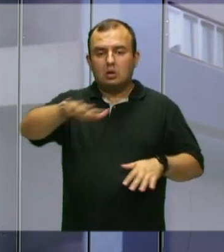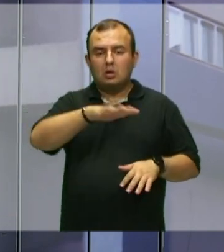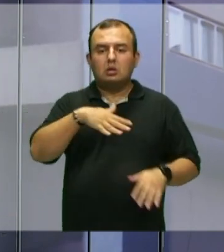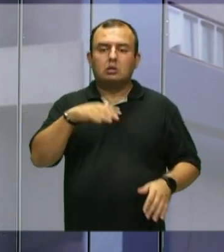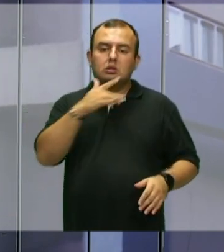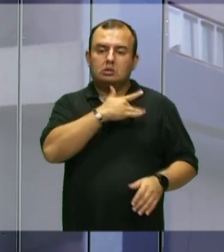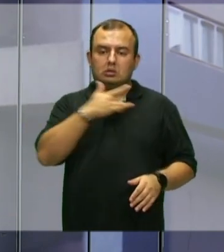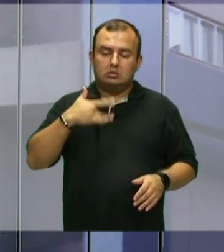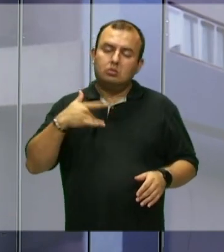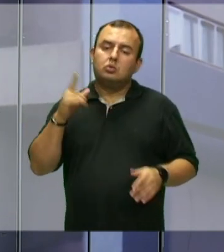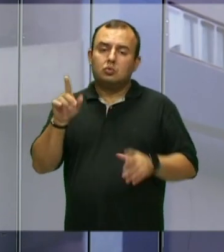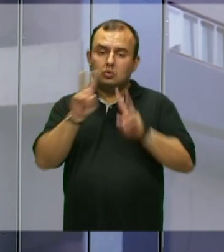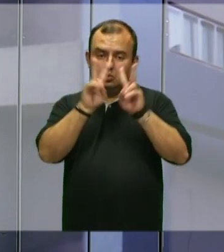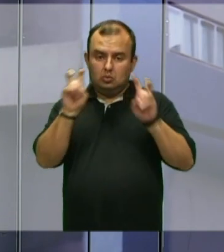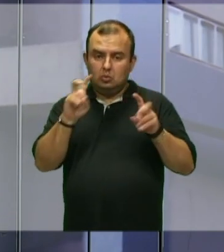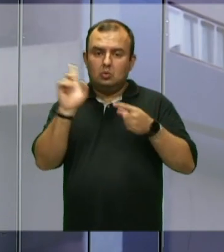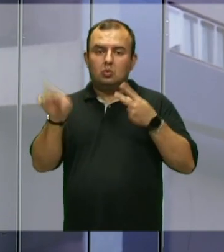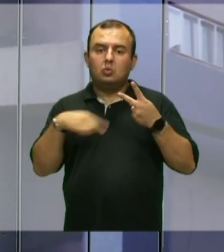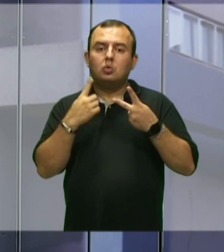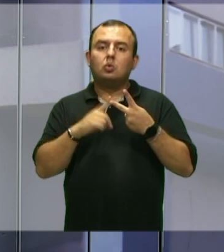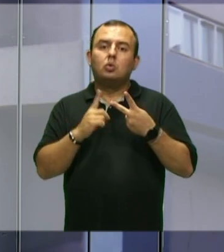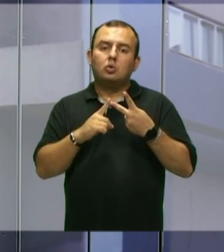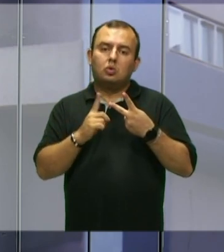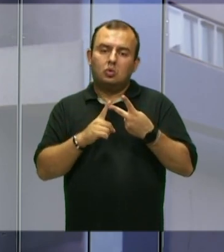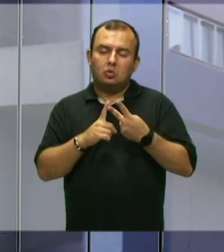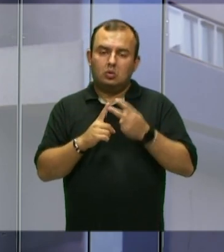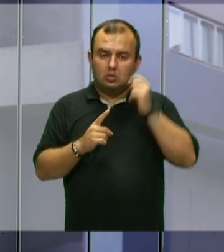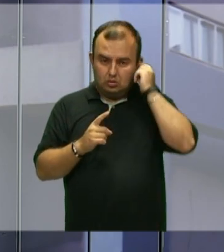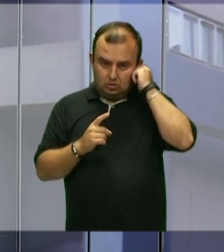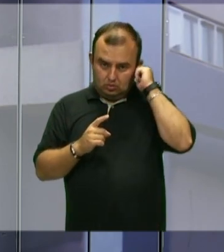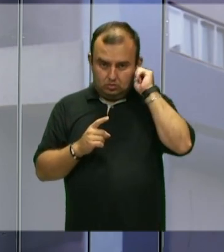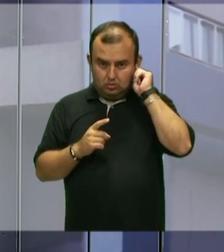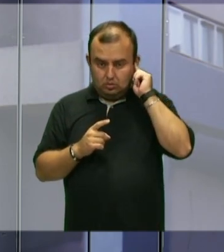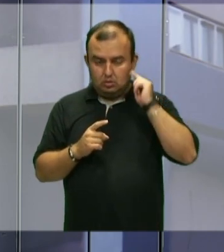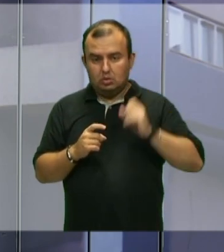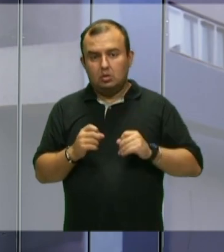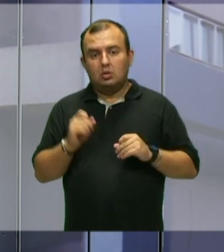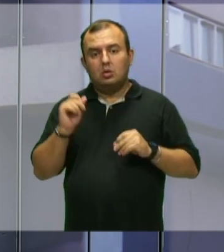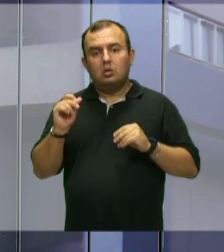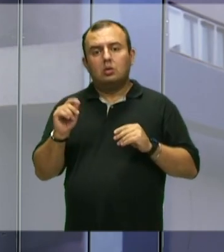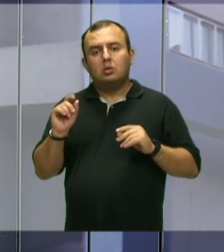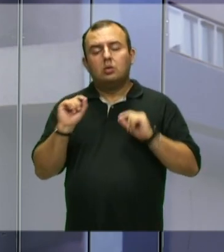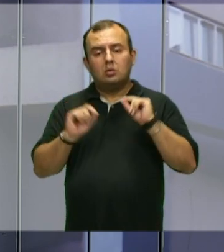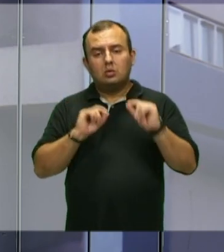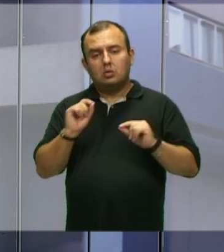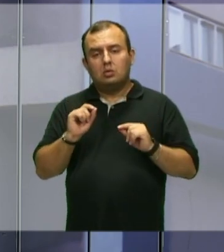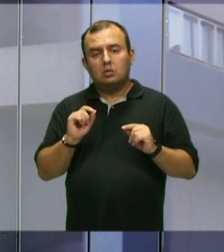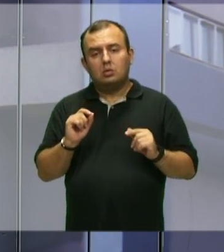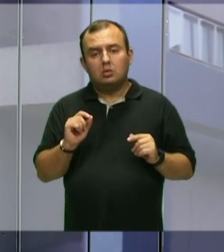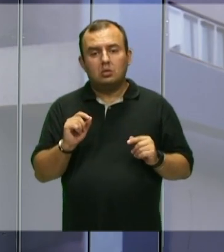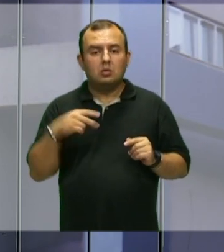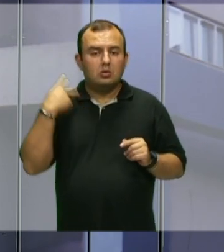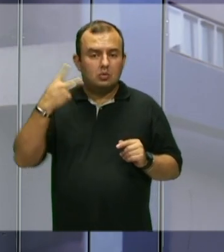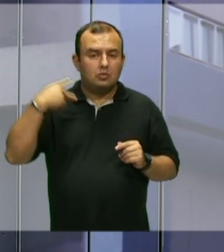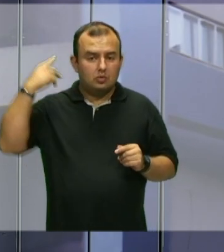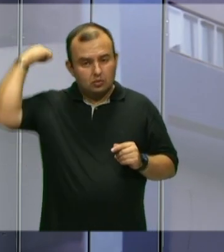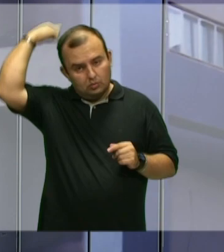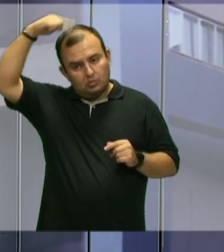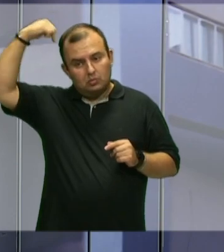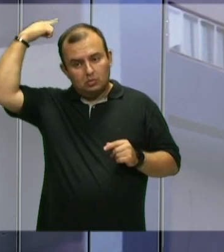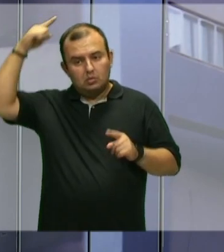Saúde. Esse foi um dos assuntos. E o outro assunto, Maurício, até com uma indicação do vereador Paulinho